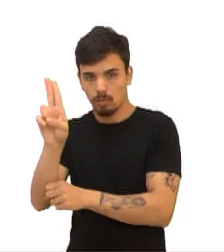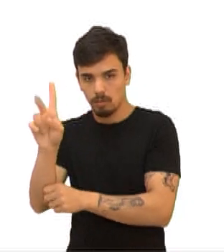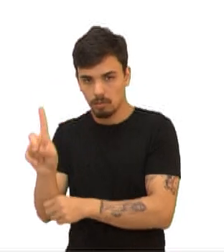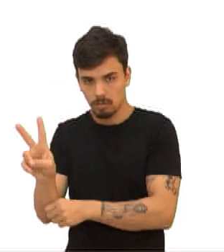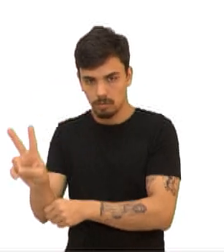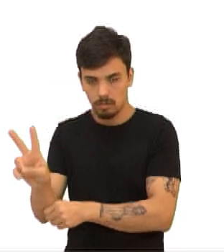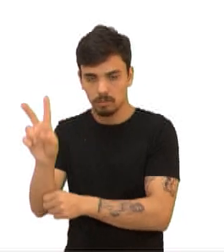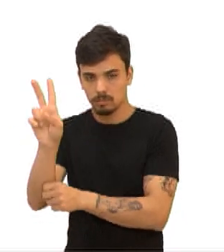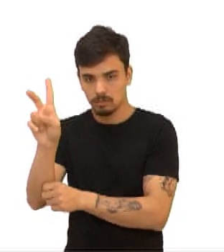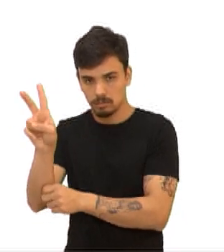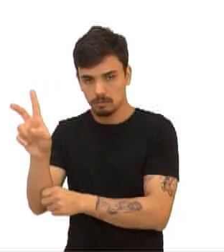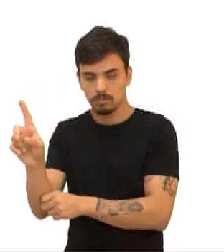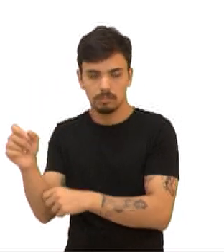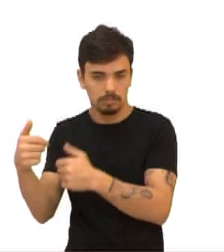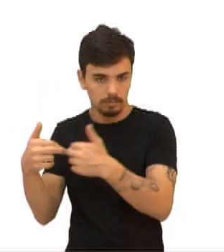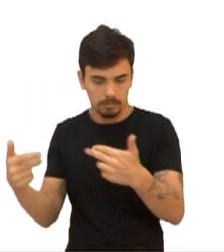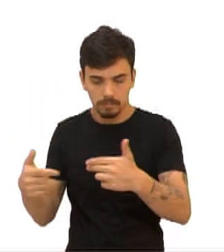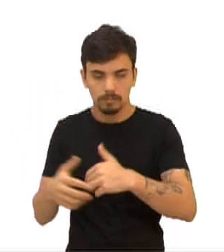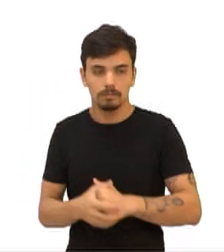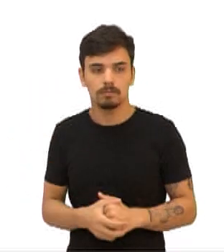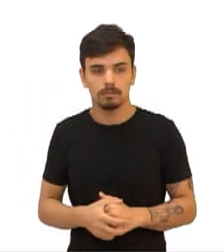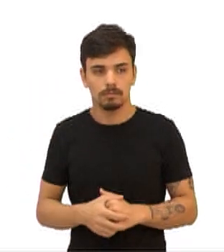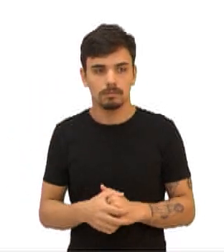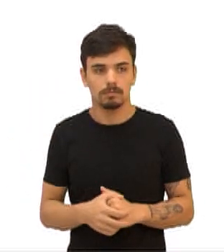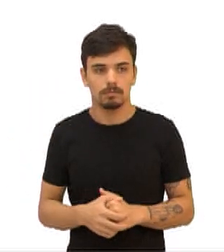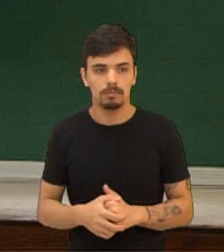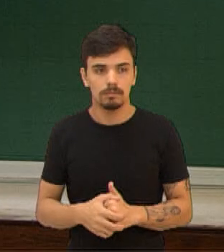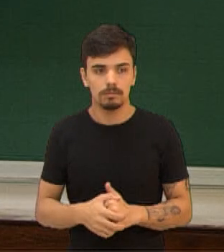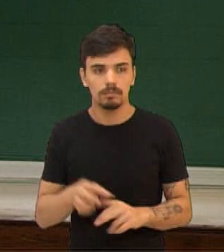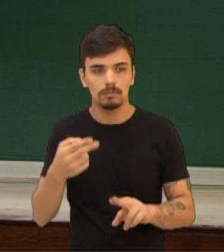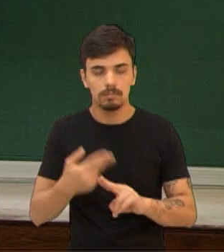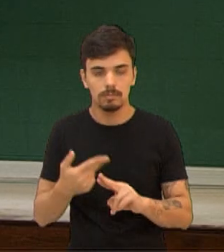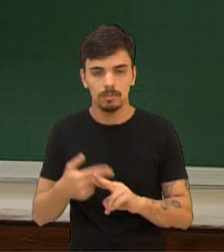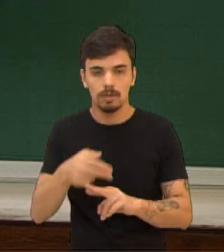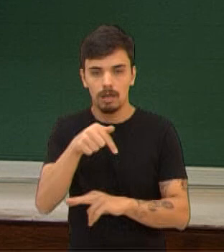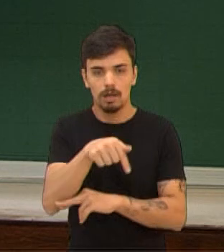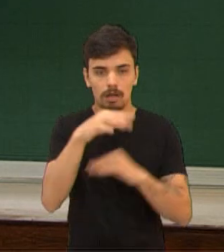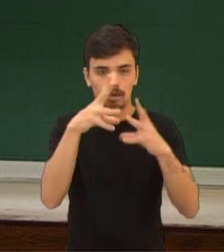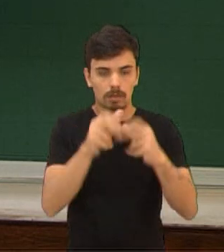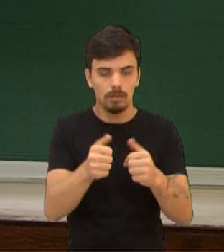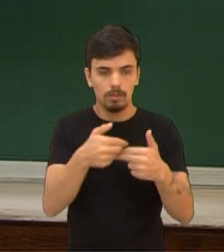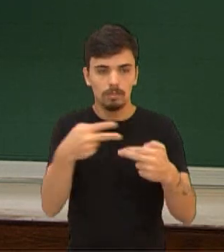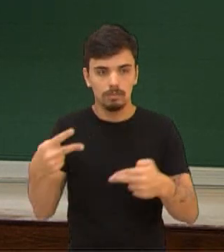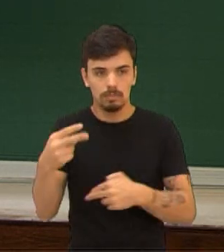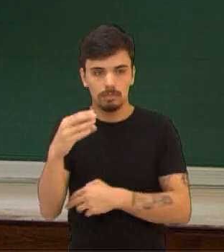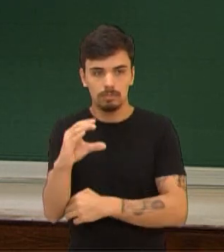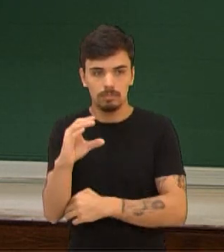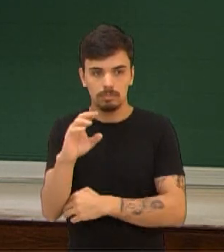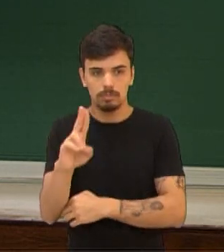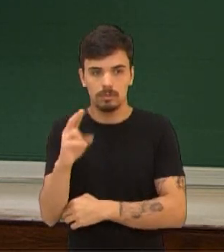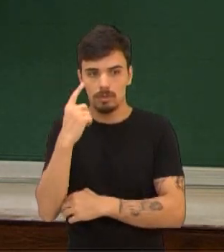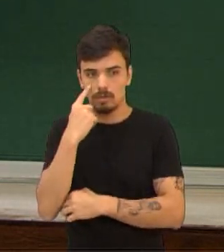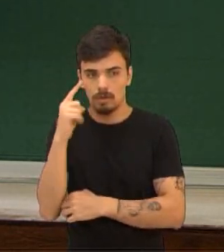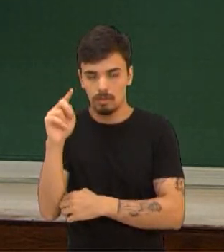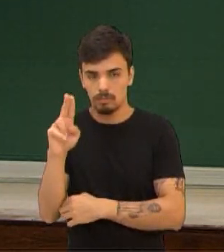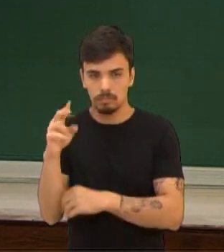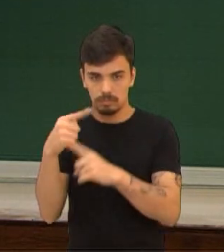a definição de capacitância equivalente, que é a carga total é igual a capacitância equivalente vezes a tensão da